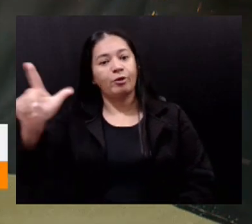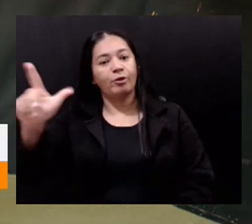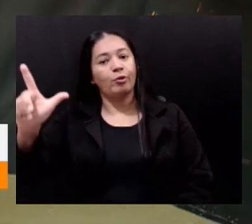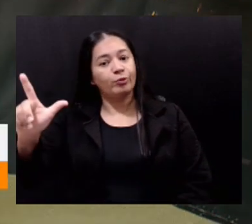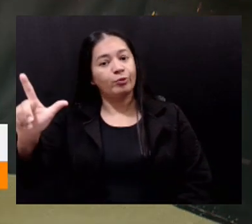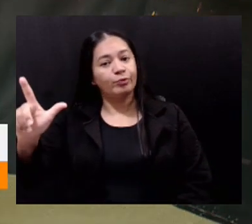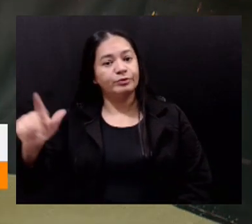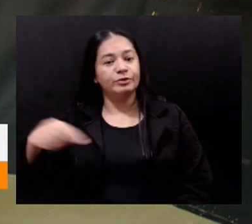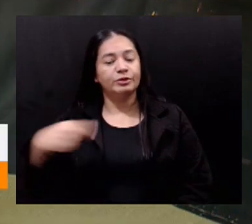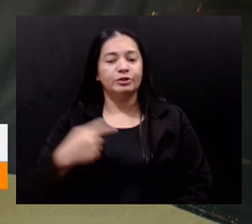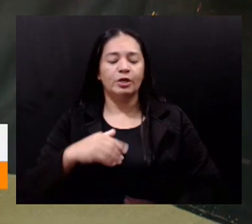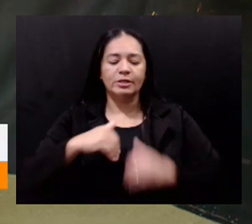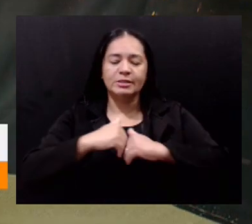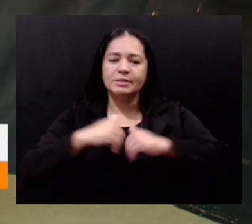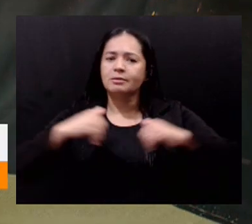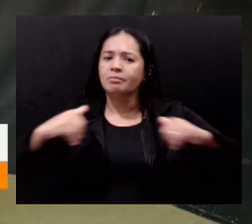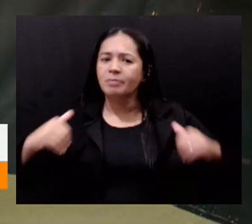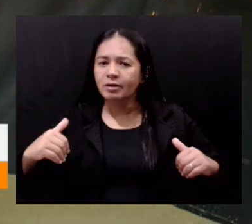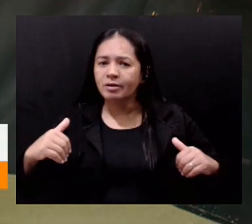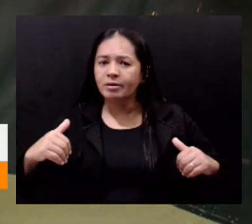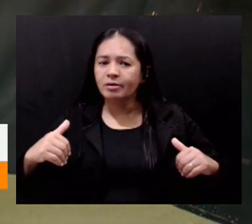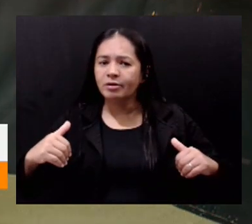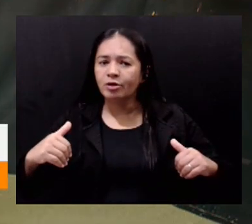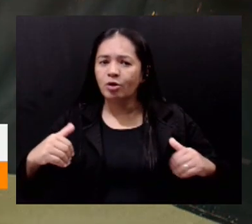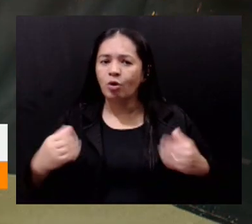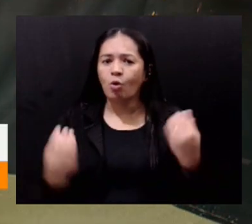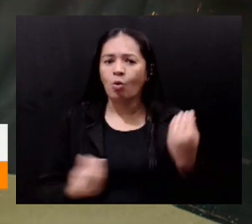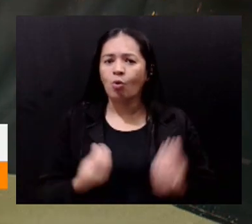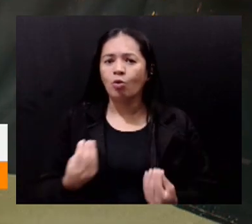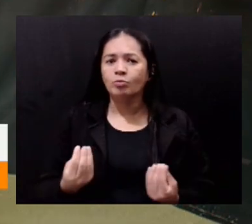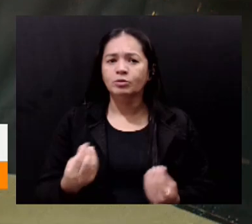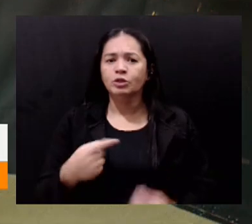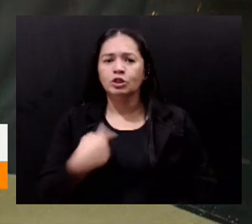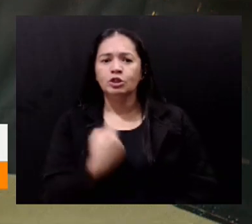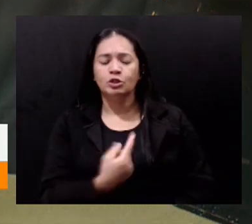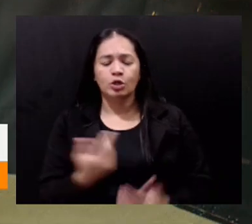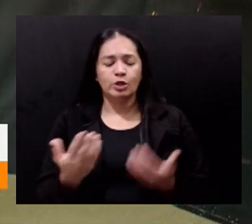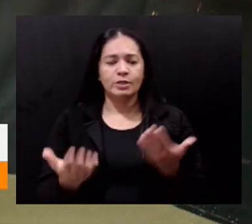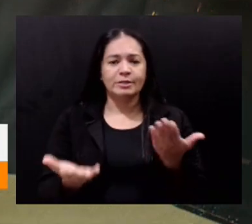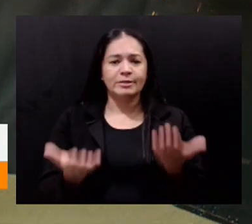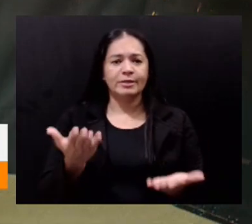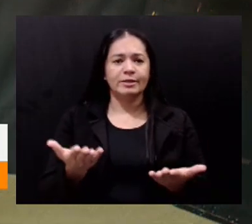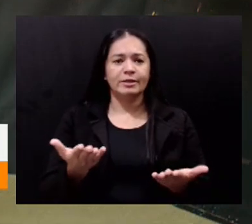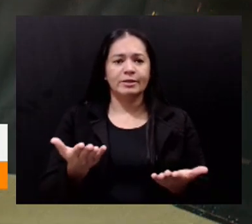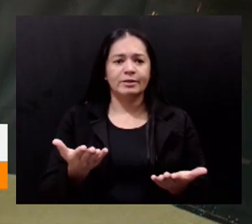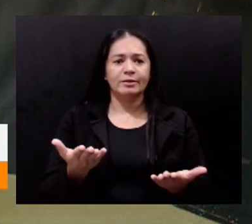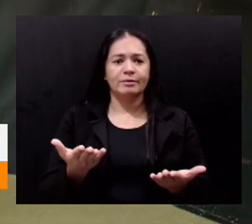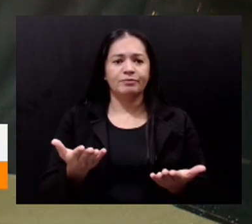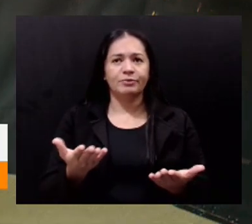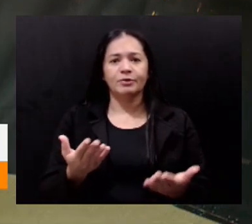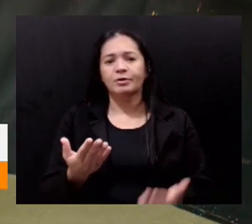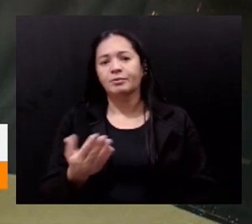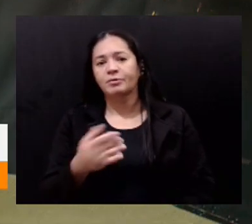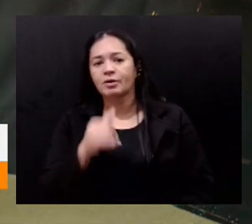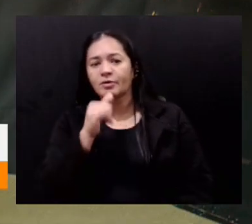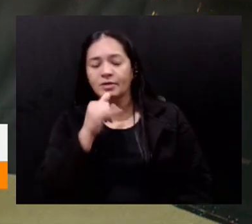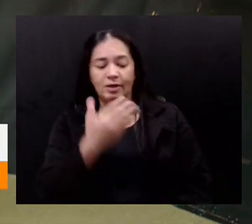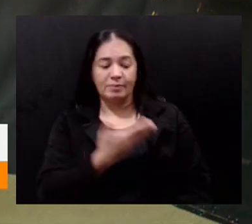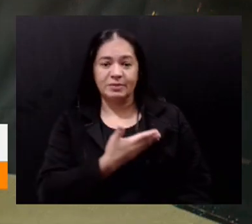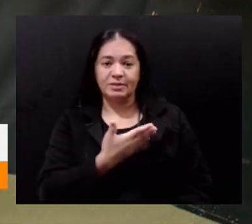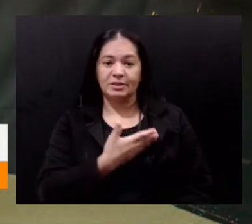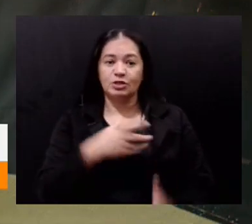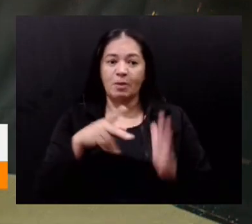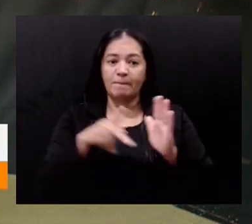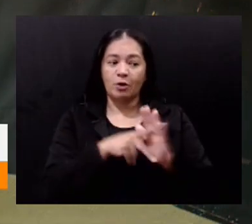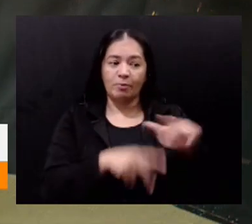separa ou como é que a gente equilibra a amizade, uma amizade que vem do trabalho? Então, só que eu preciso equilibrar. No trabalho é